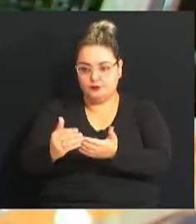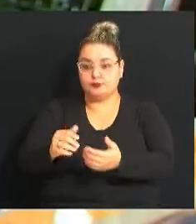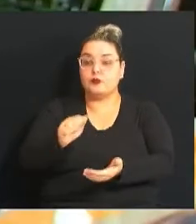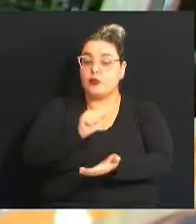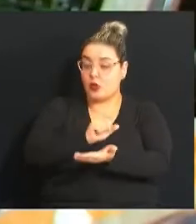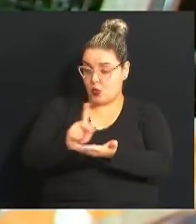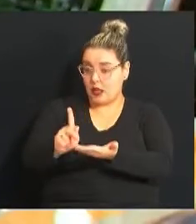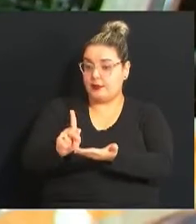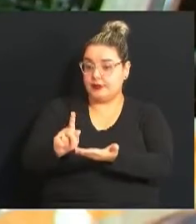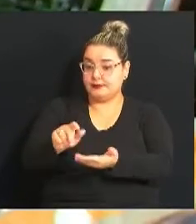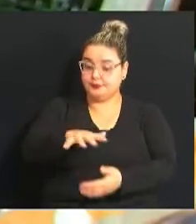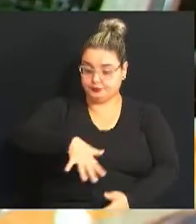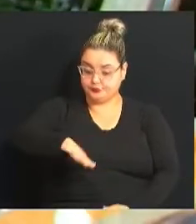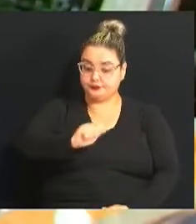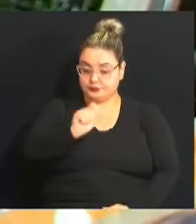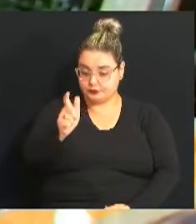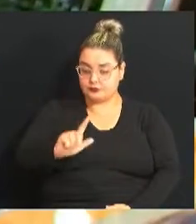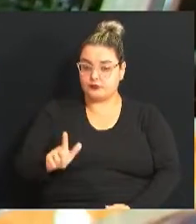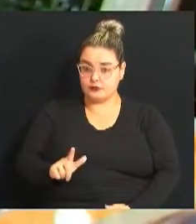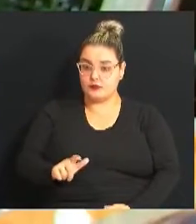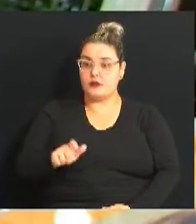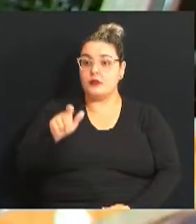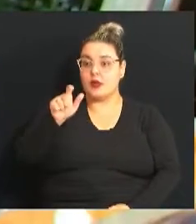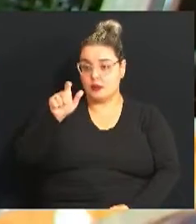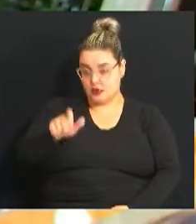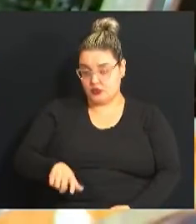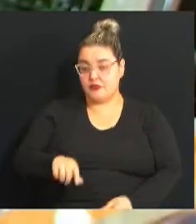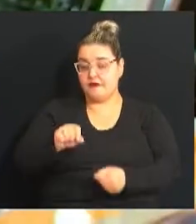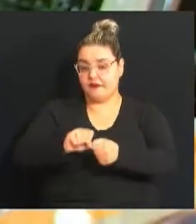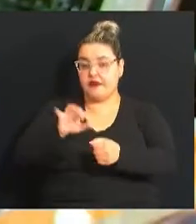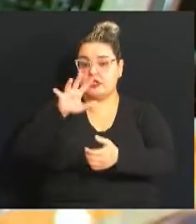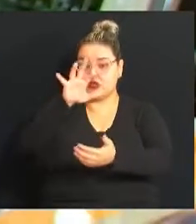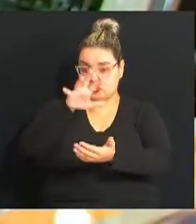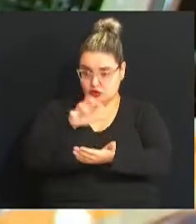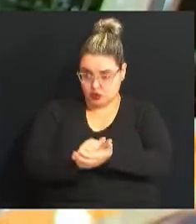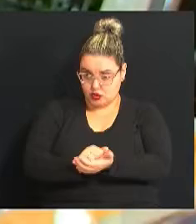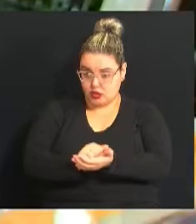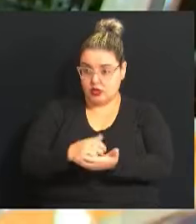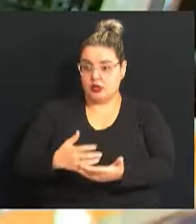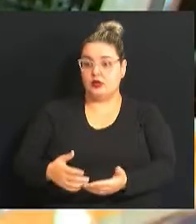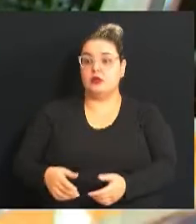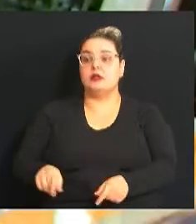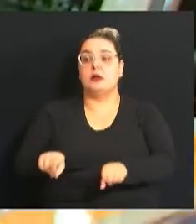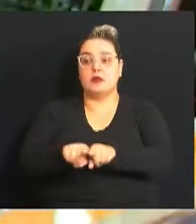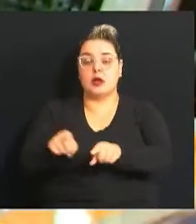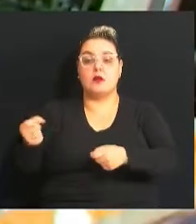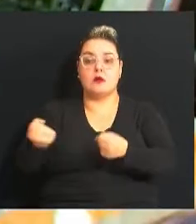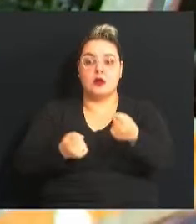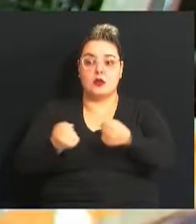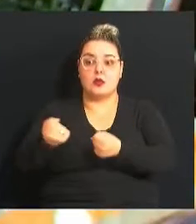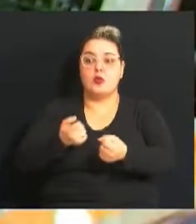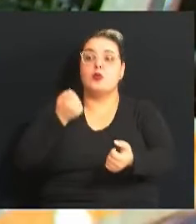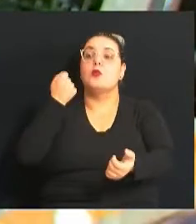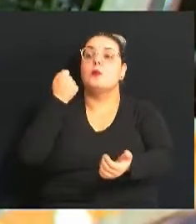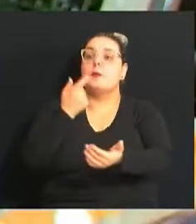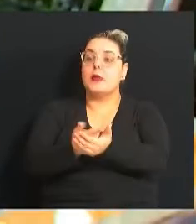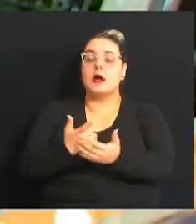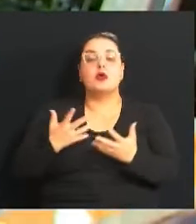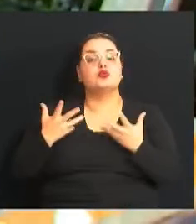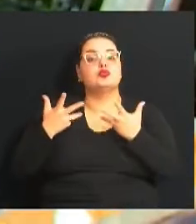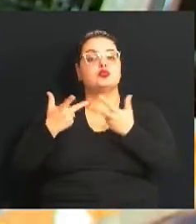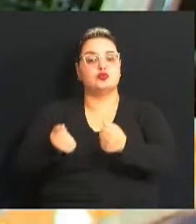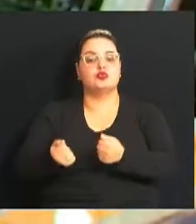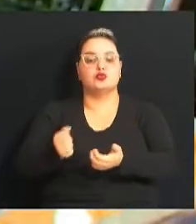Zona Azul Digital, onde a pessoa ali ela faz o cadastro, ela também cadastra o veículo e o pagamento é feito tudo dentro do